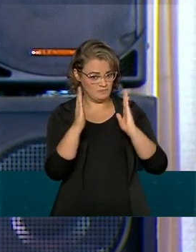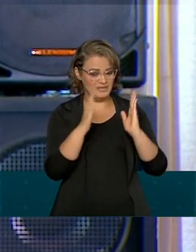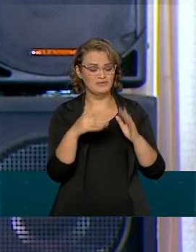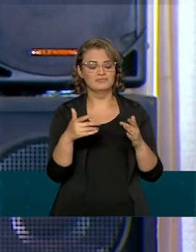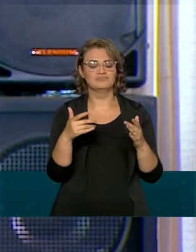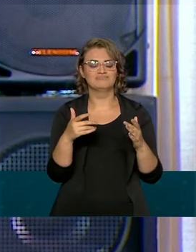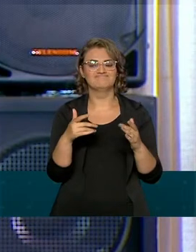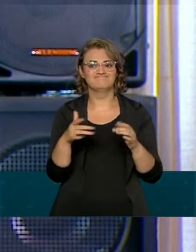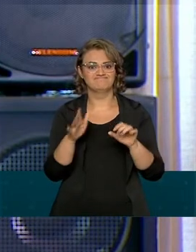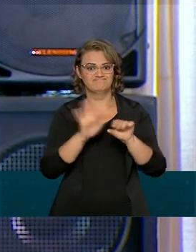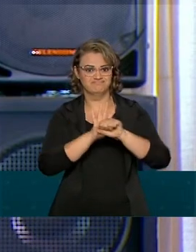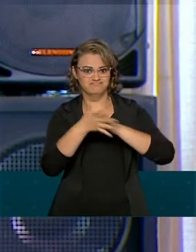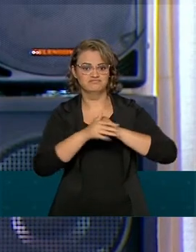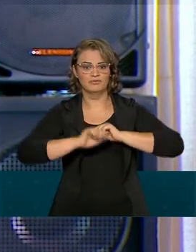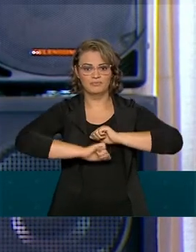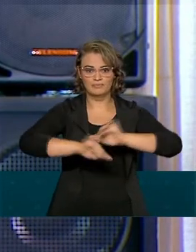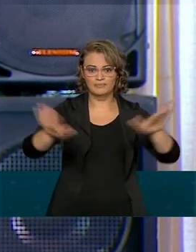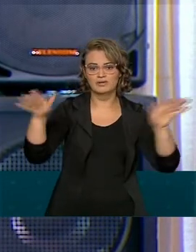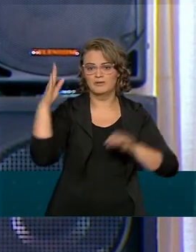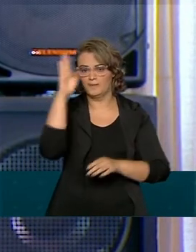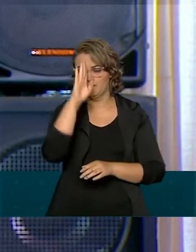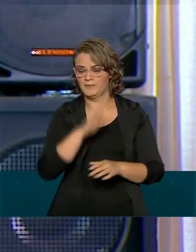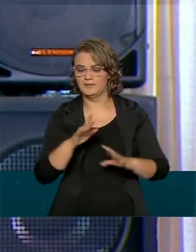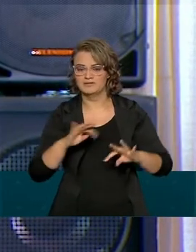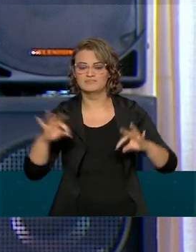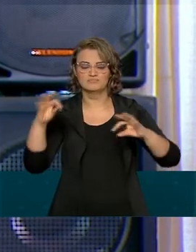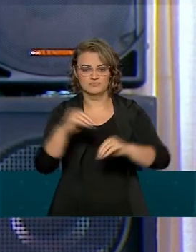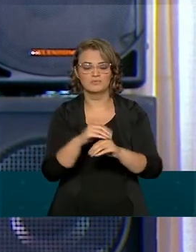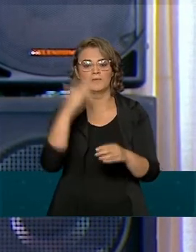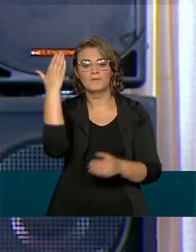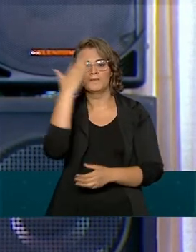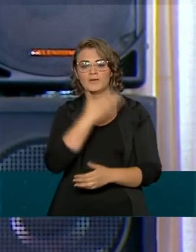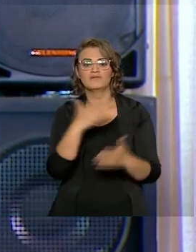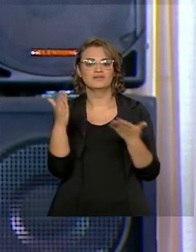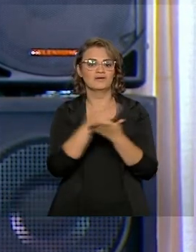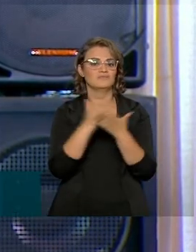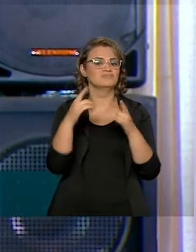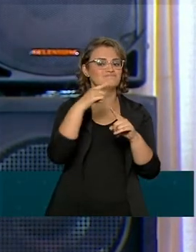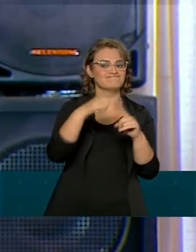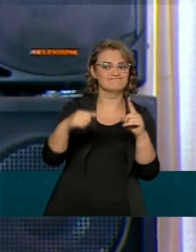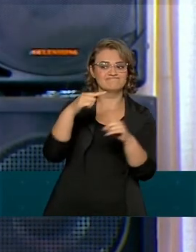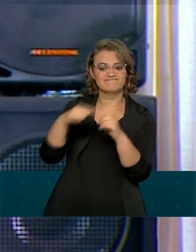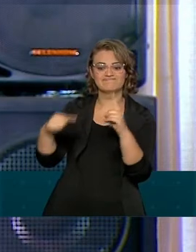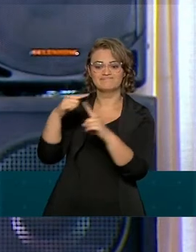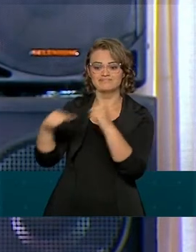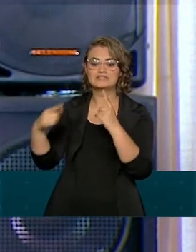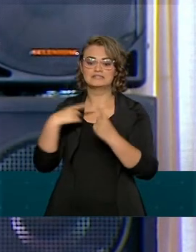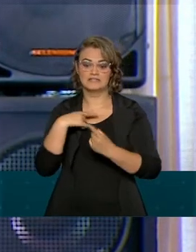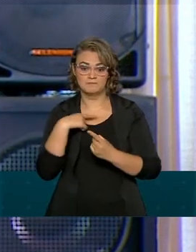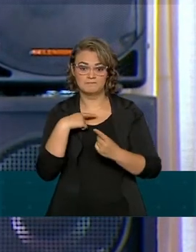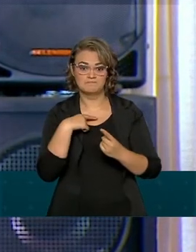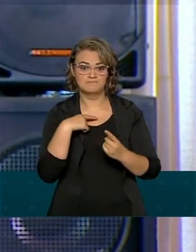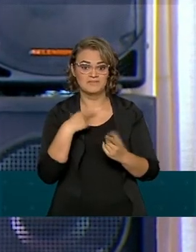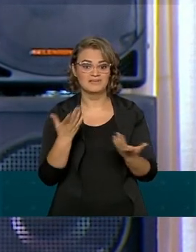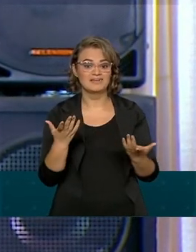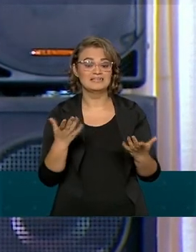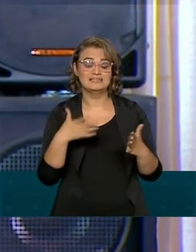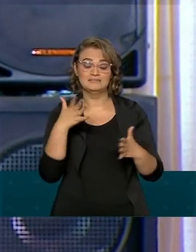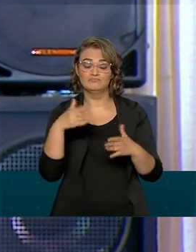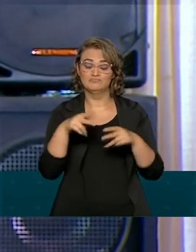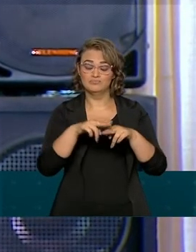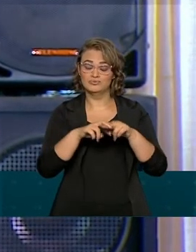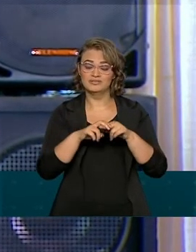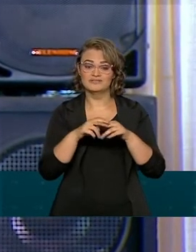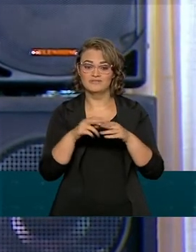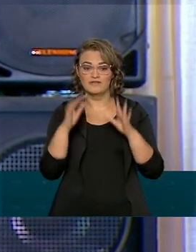as provocadas pela pandemia que assola o planeta determina o restrições ao formato desta cerimônia e impedem